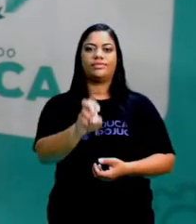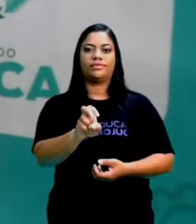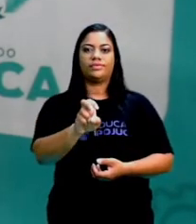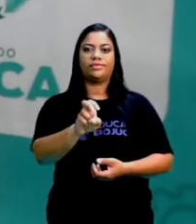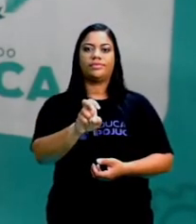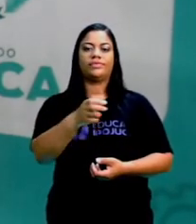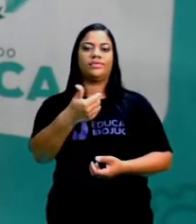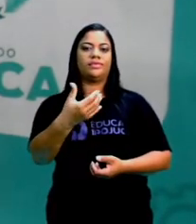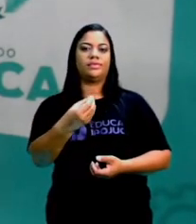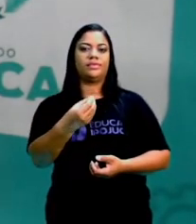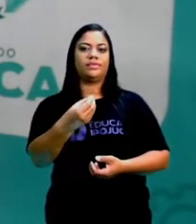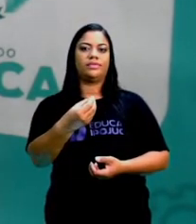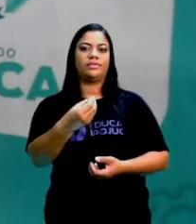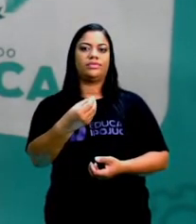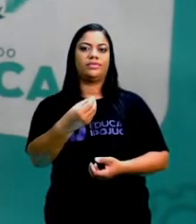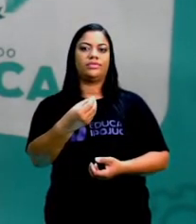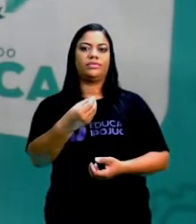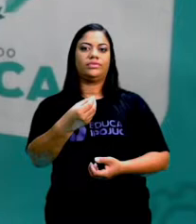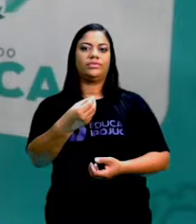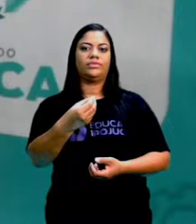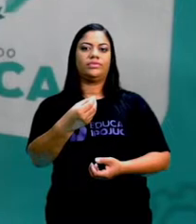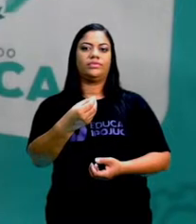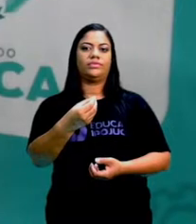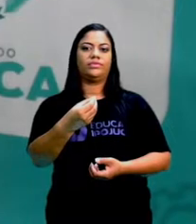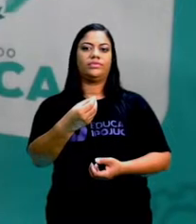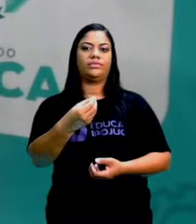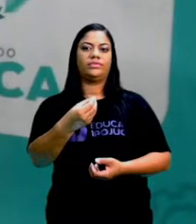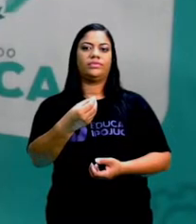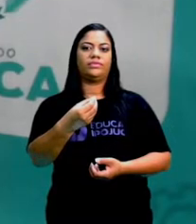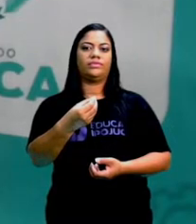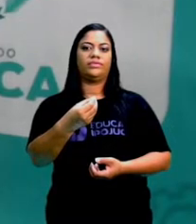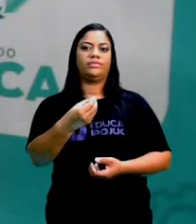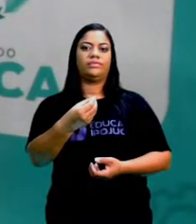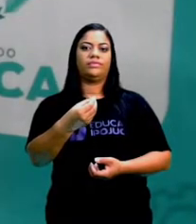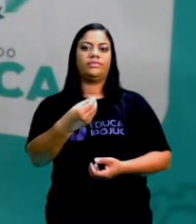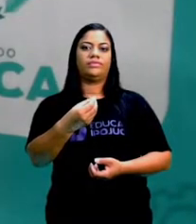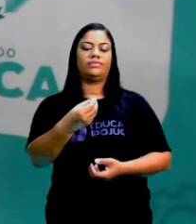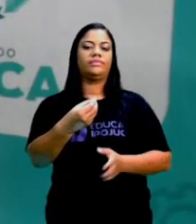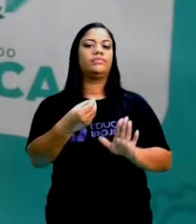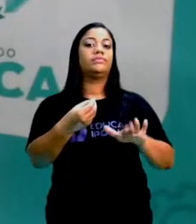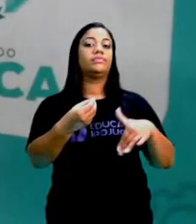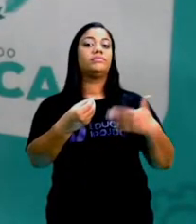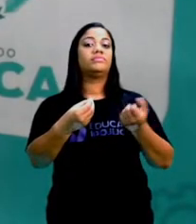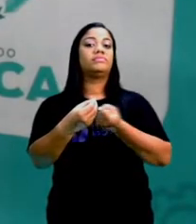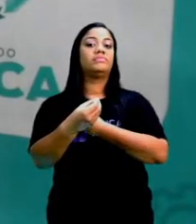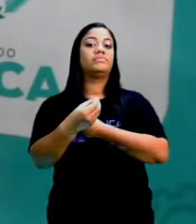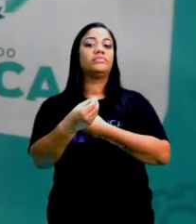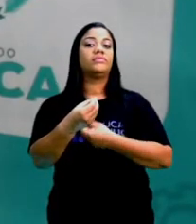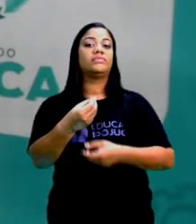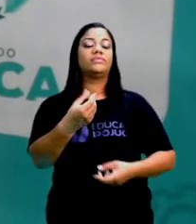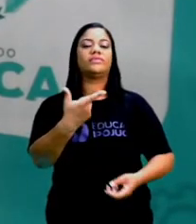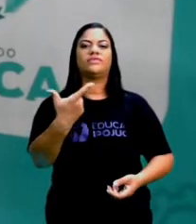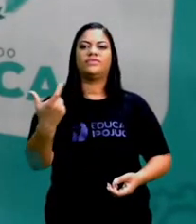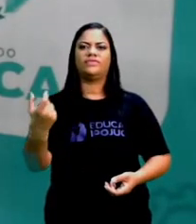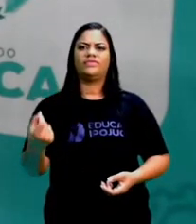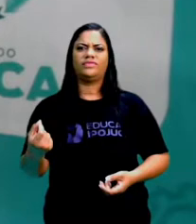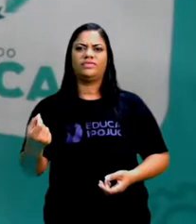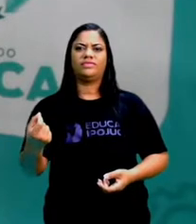5, 10. É esse número aqui que será, hein? Ele pulou para 20, então...